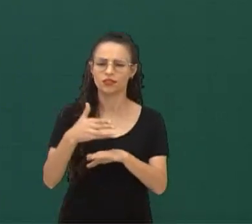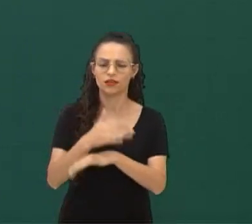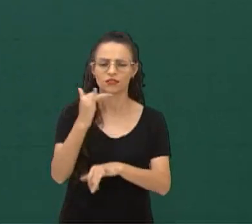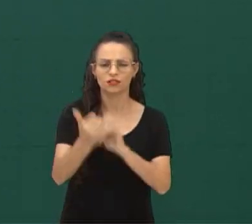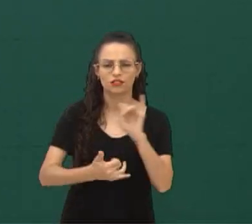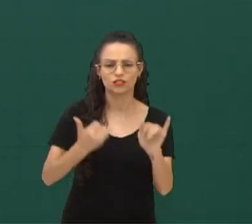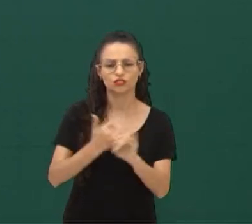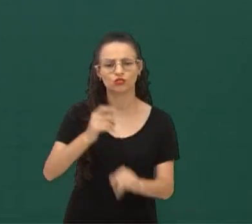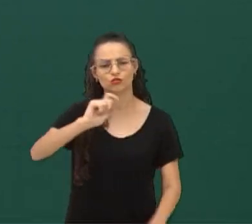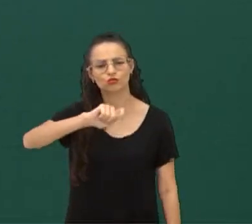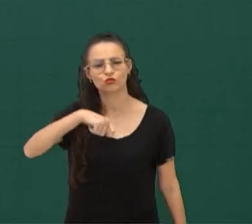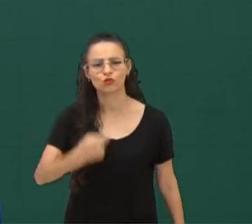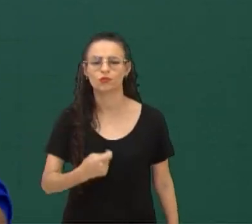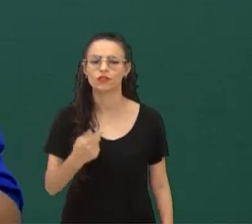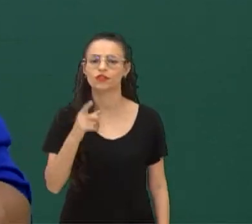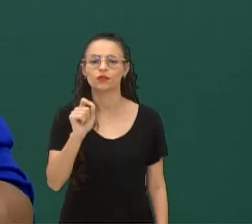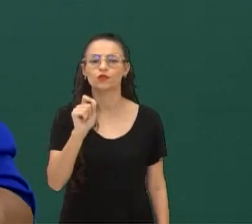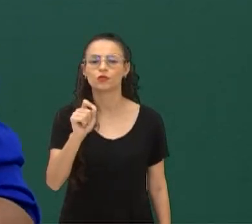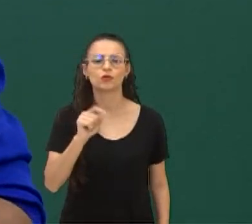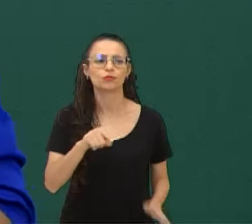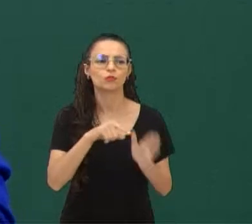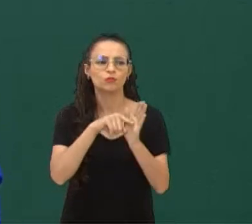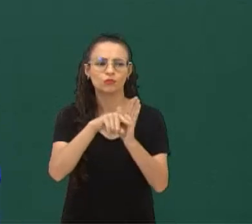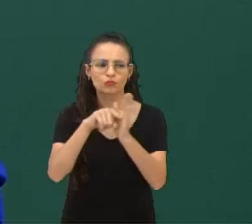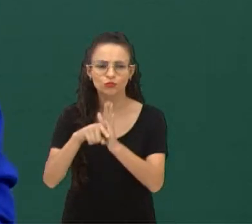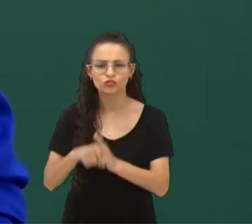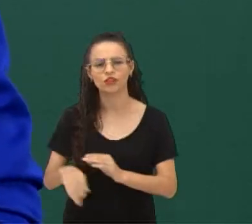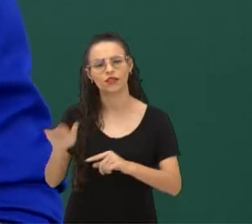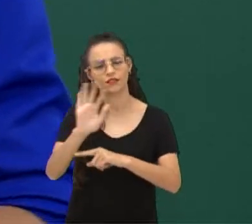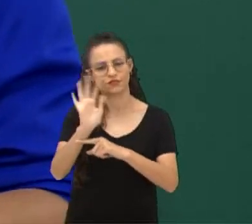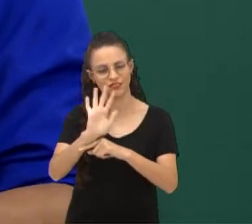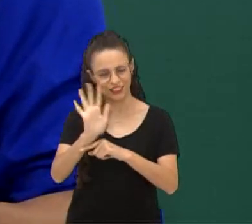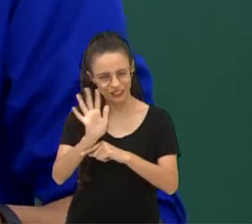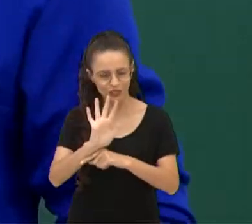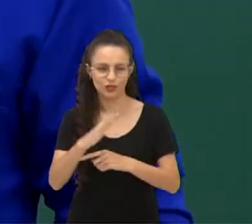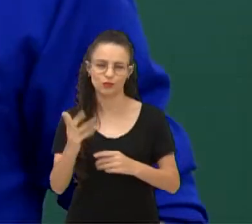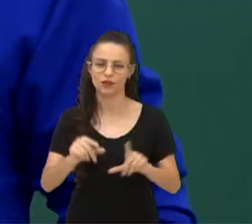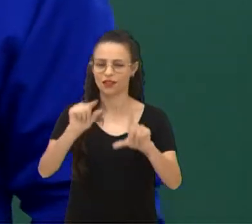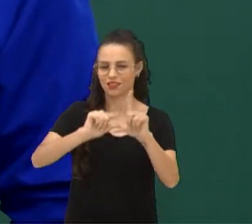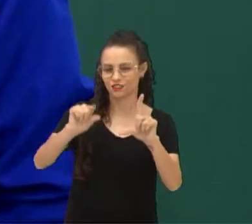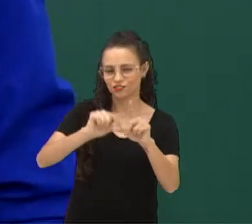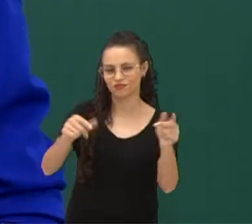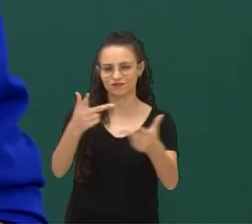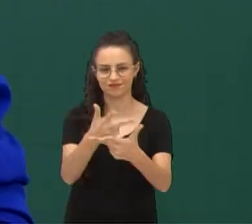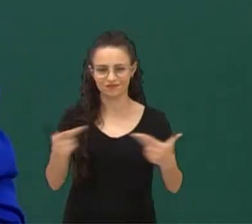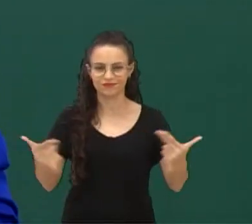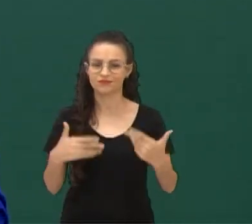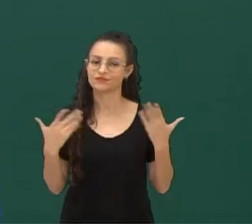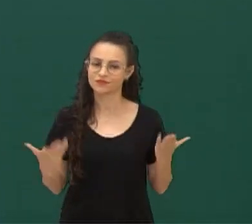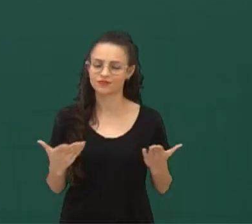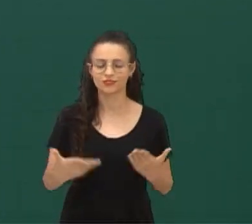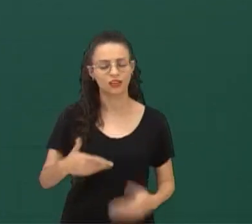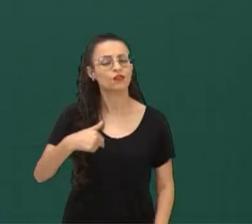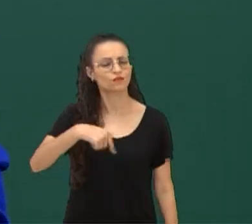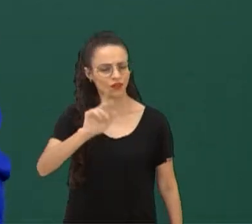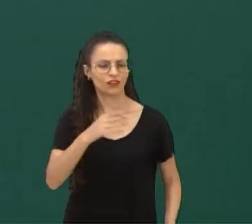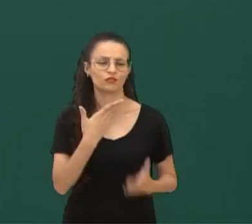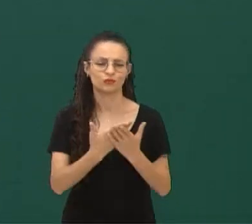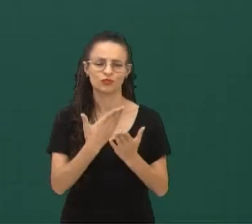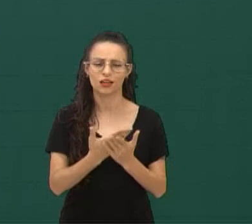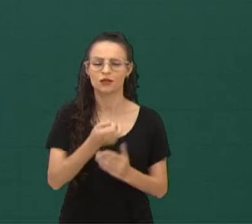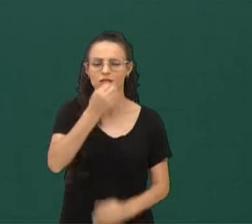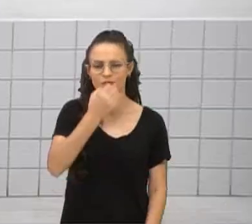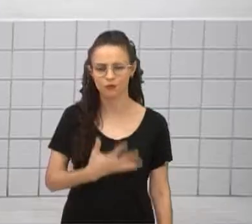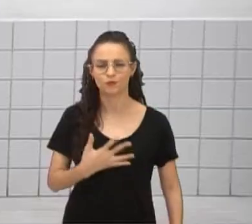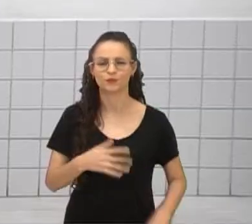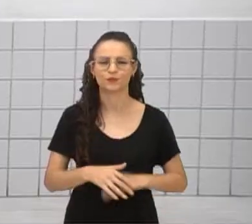sobre você buscar filmes que a titia falou legendas e tudo mais e manda ver porque tem